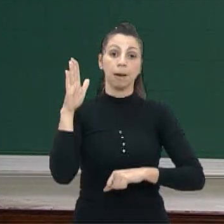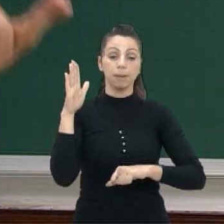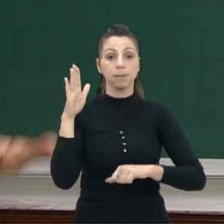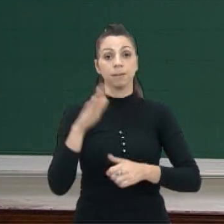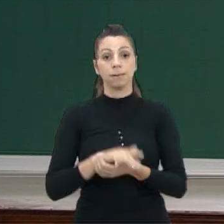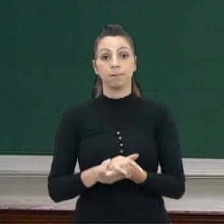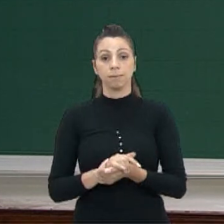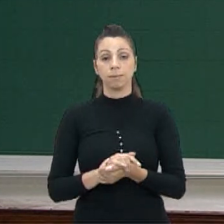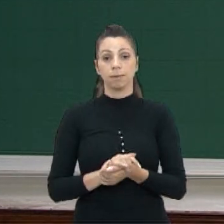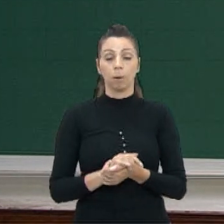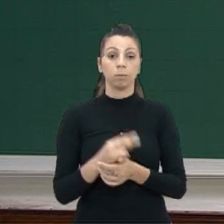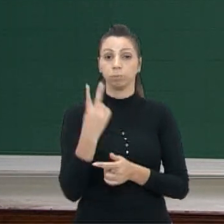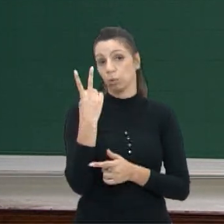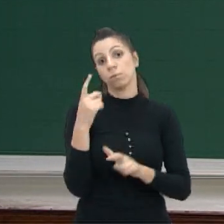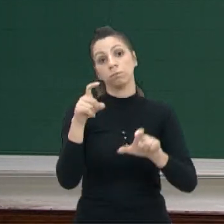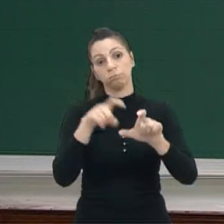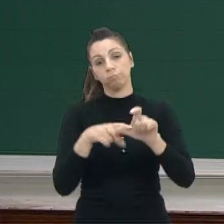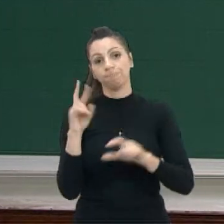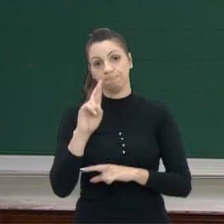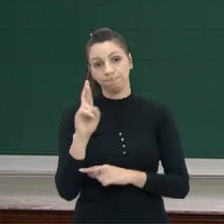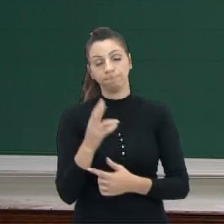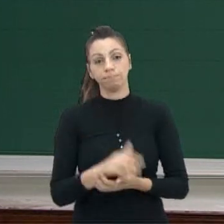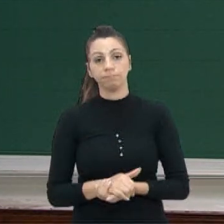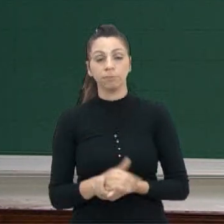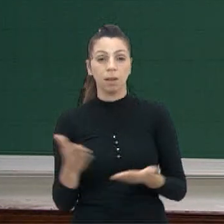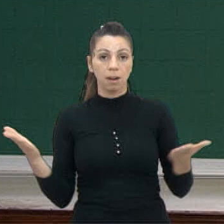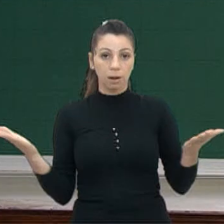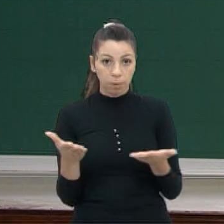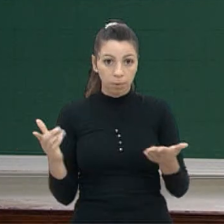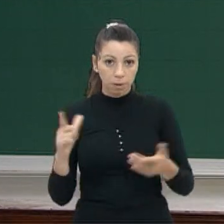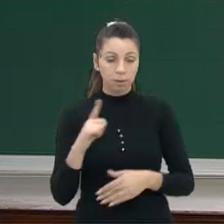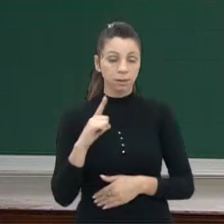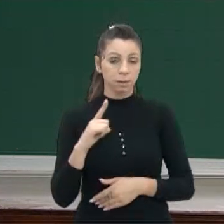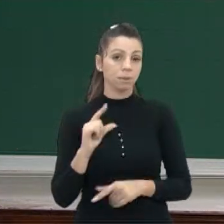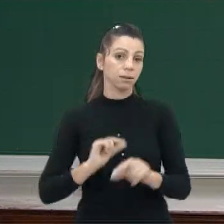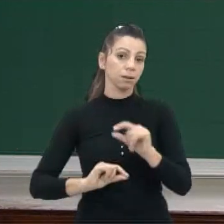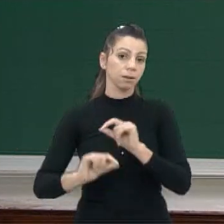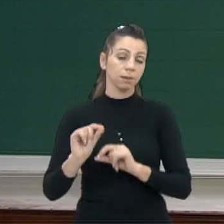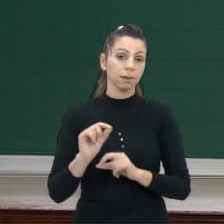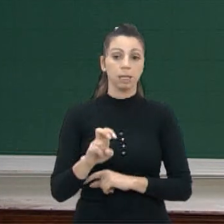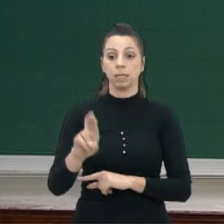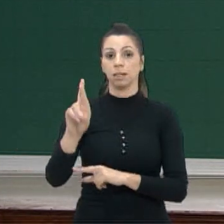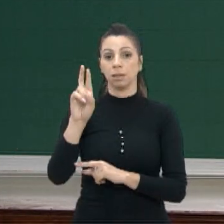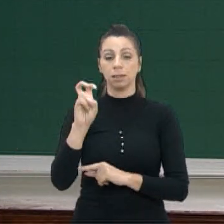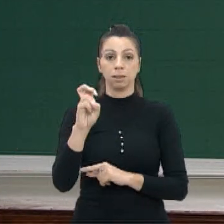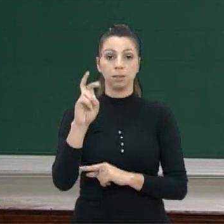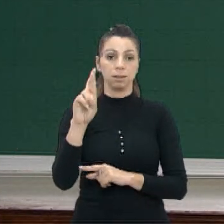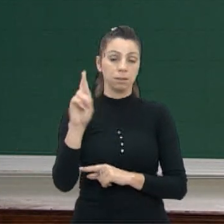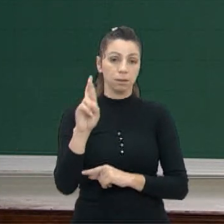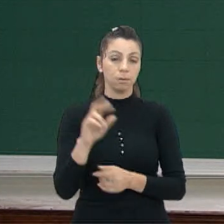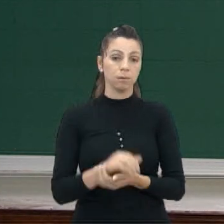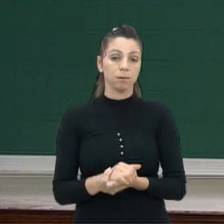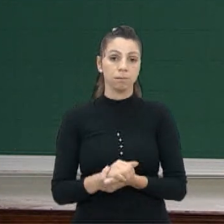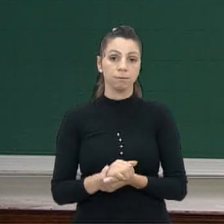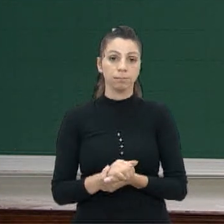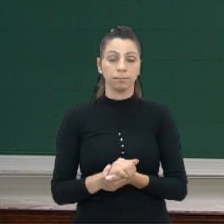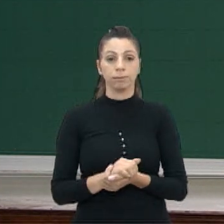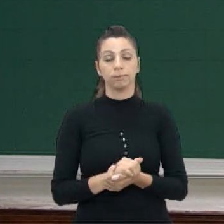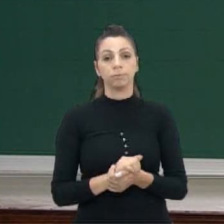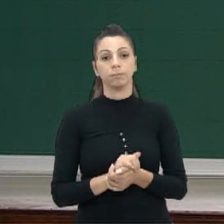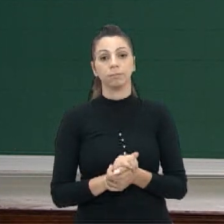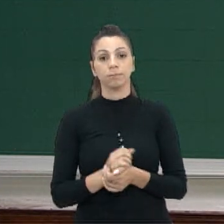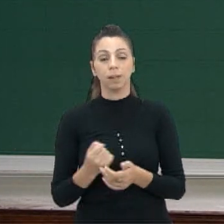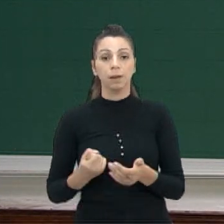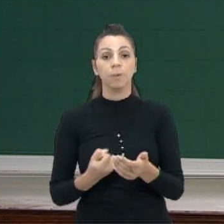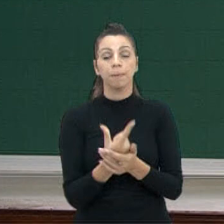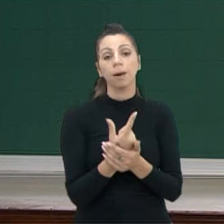devendo R$2. Agora, se eu tiver R$5 e eu gastar 3, é bem